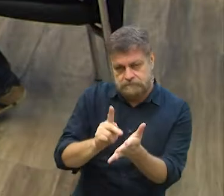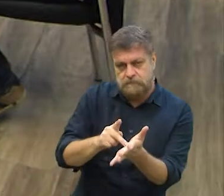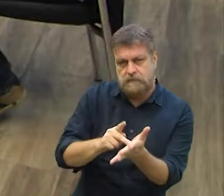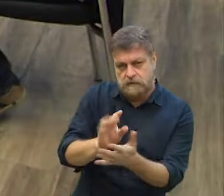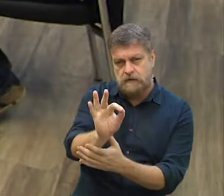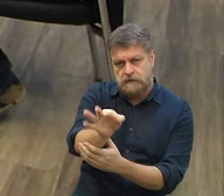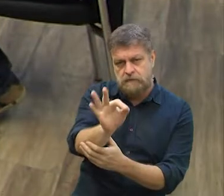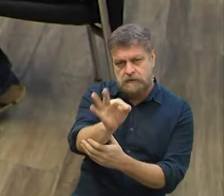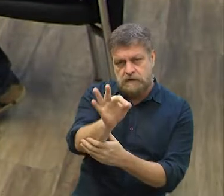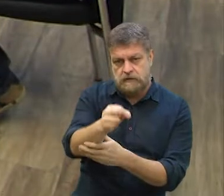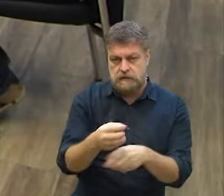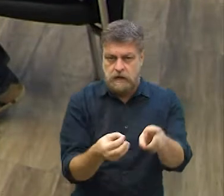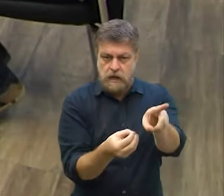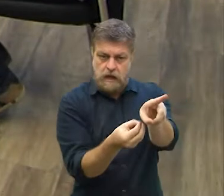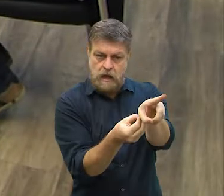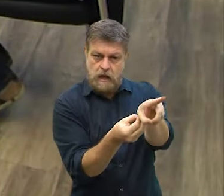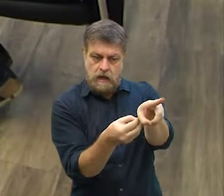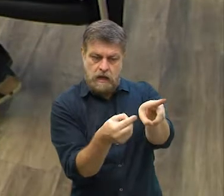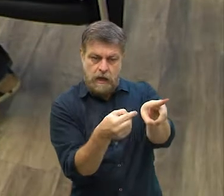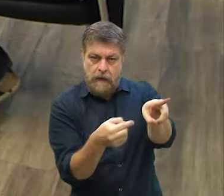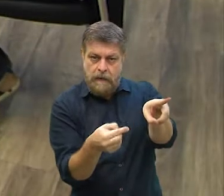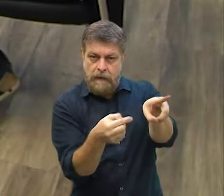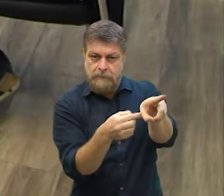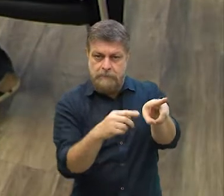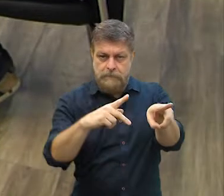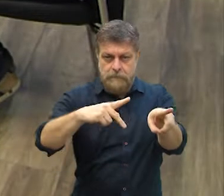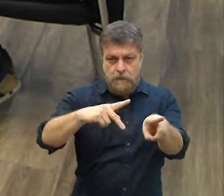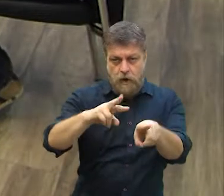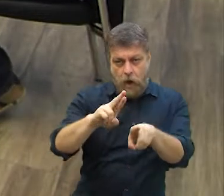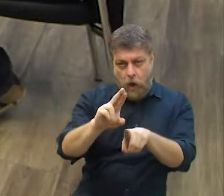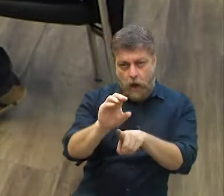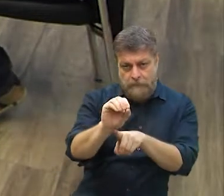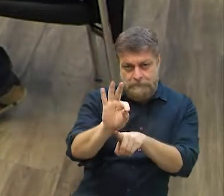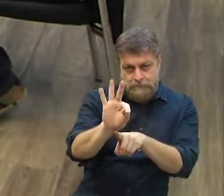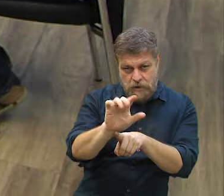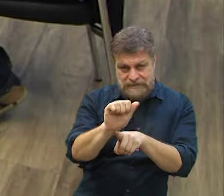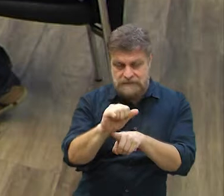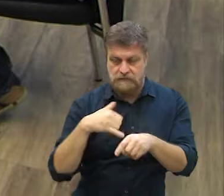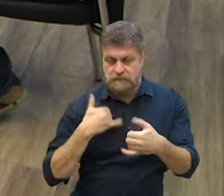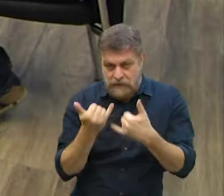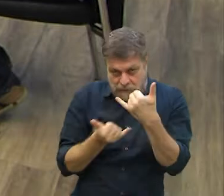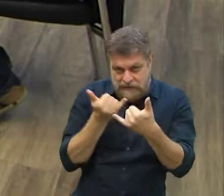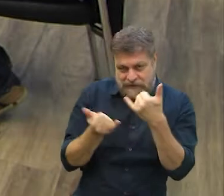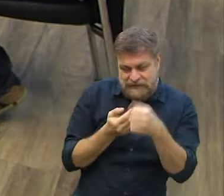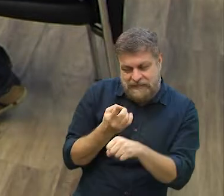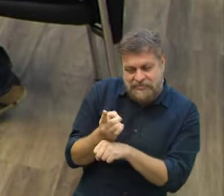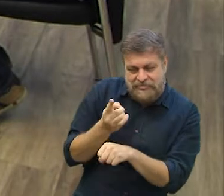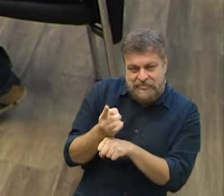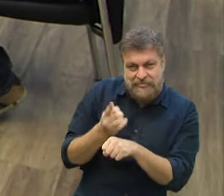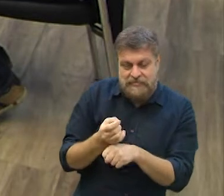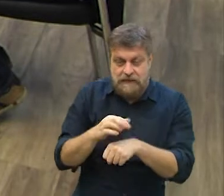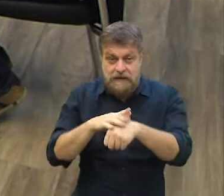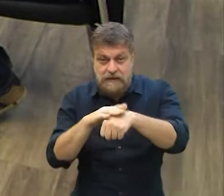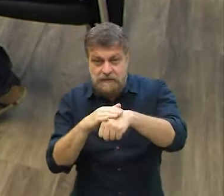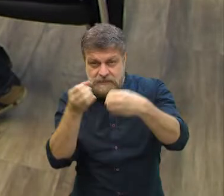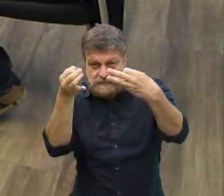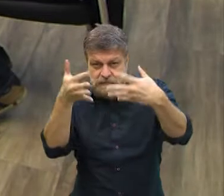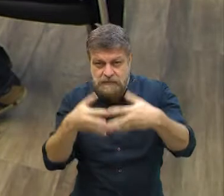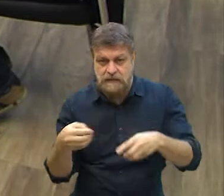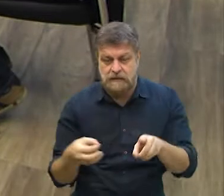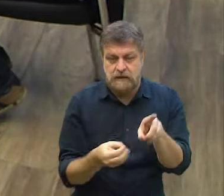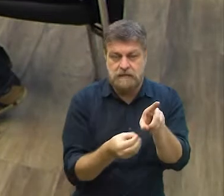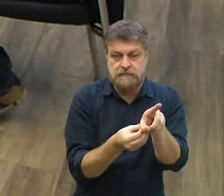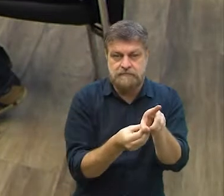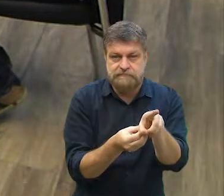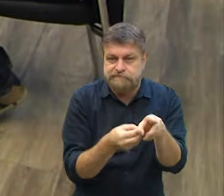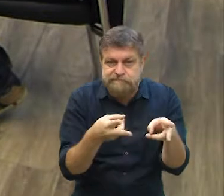Claro, sem dúvida. A próstata ela acaba sendo um órgão, a gente brinca até no consultório, quando eu vou explicar para o paciente da doença, quando tem o diagnóstico,